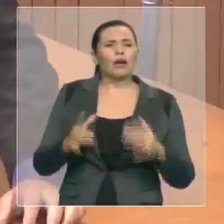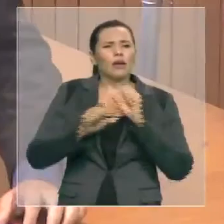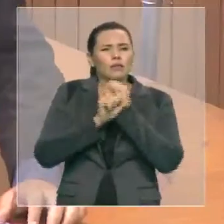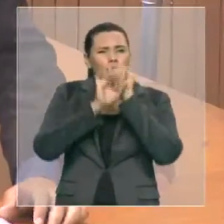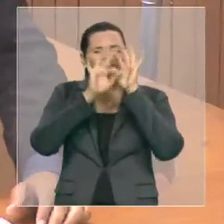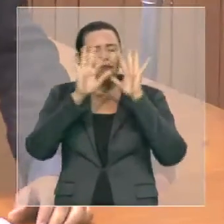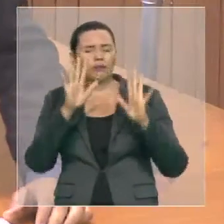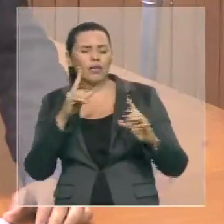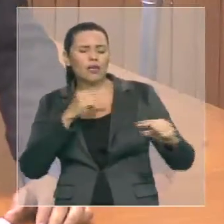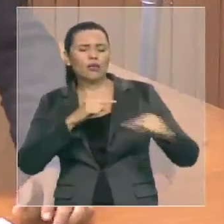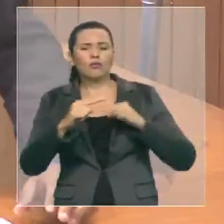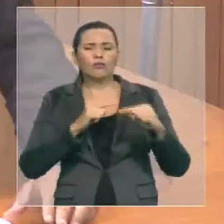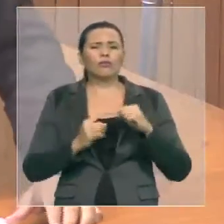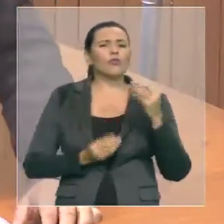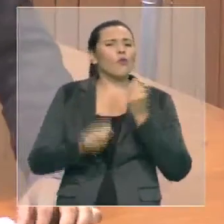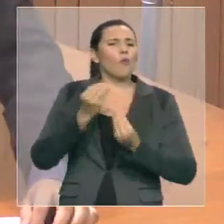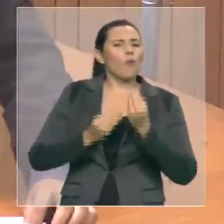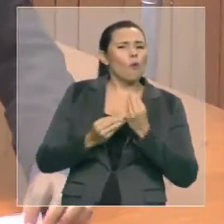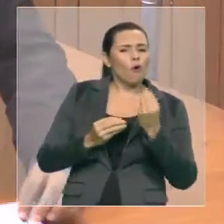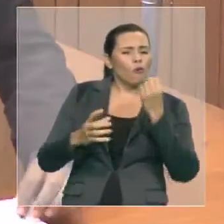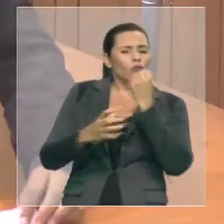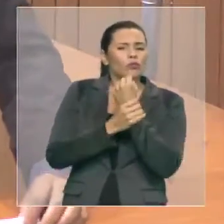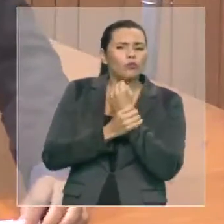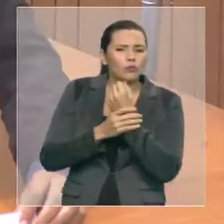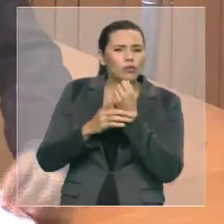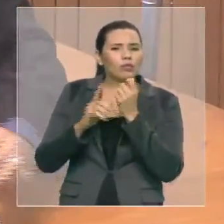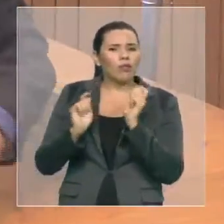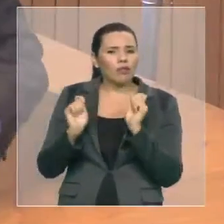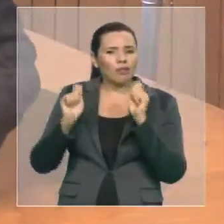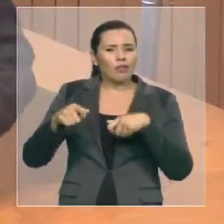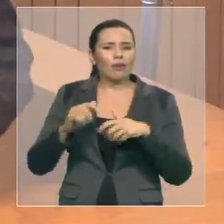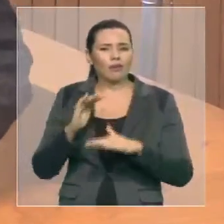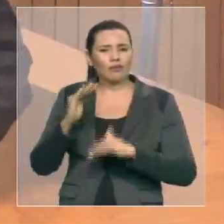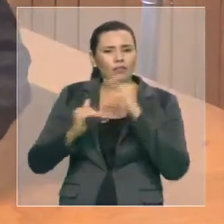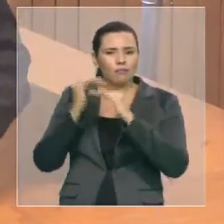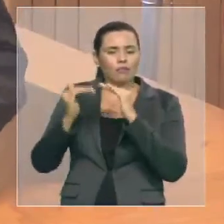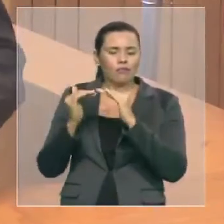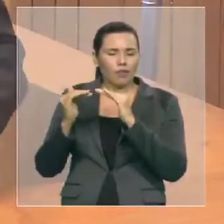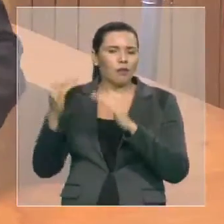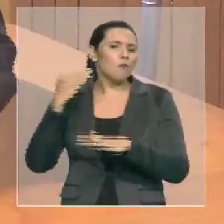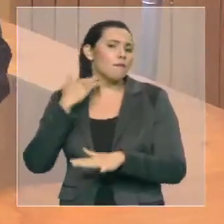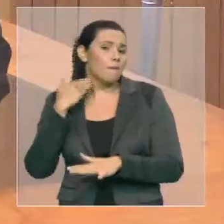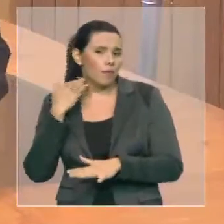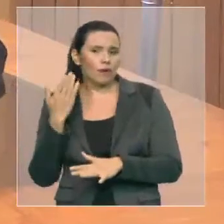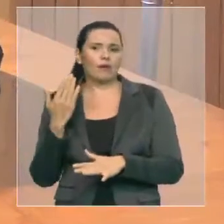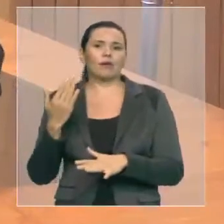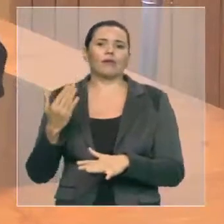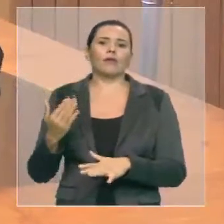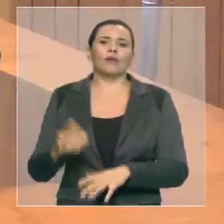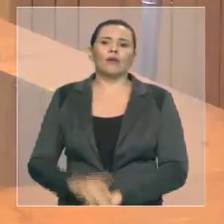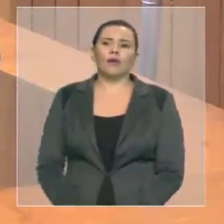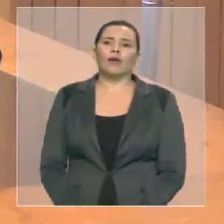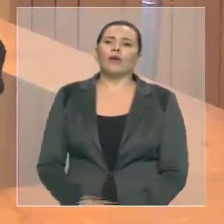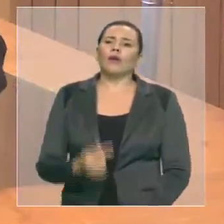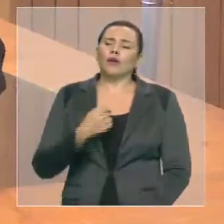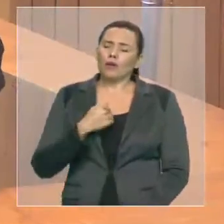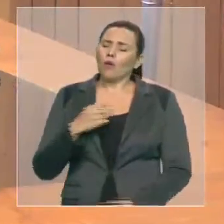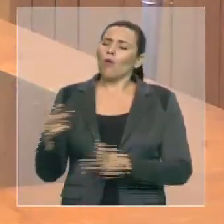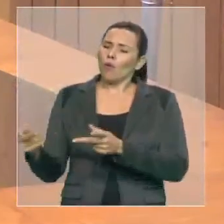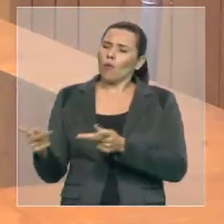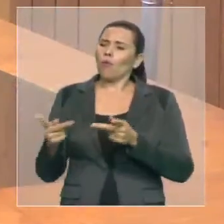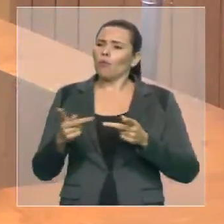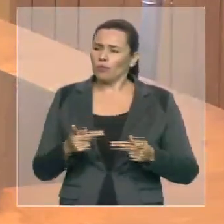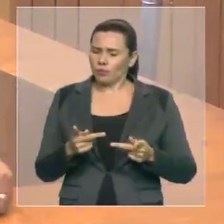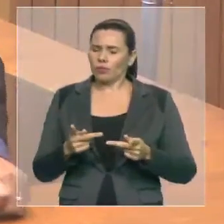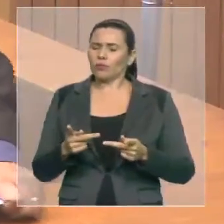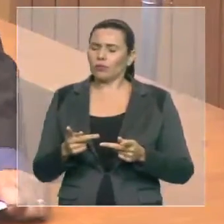pessoas. E eu faço então esse convite a todos os deputados que puderem participar, onde nós precisamos dar uma